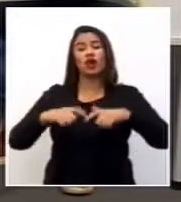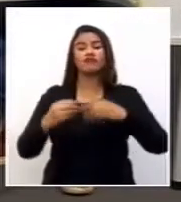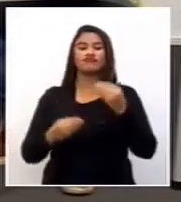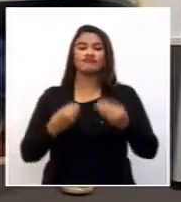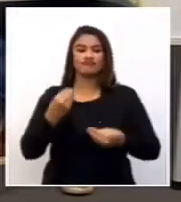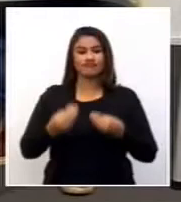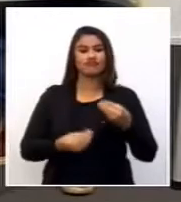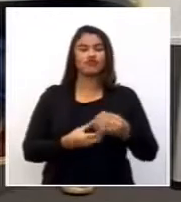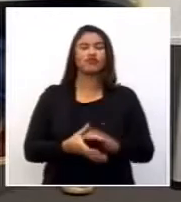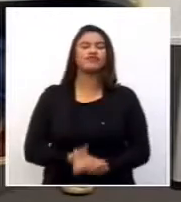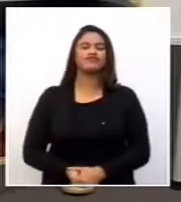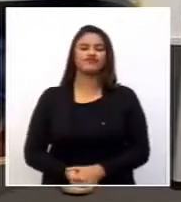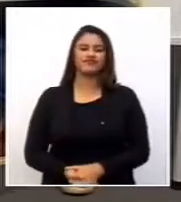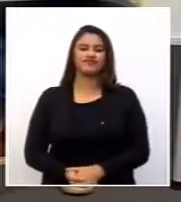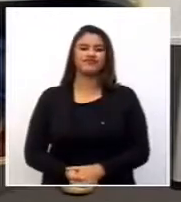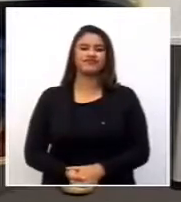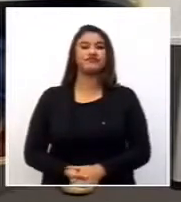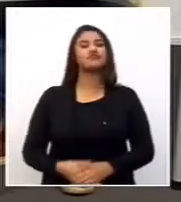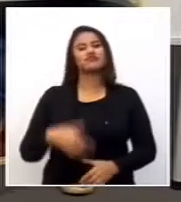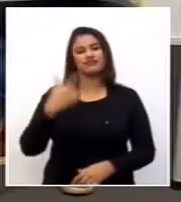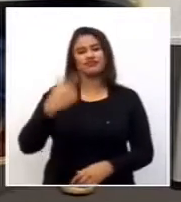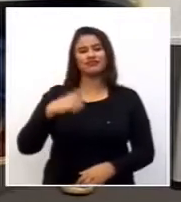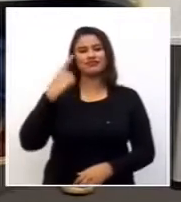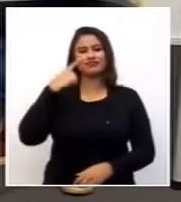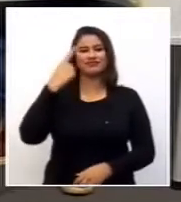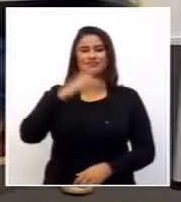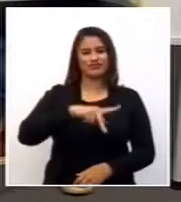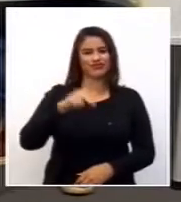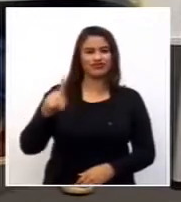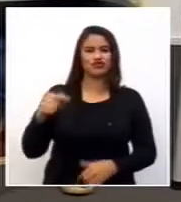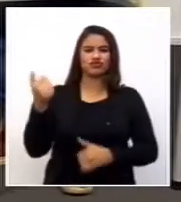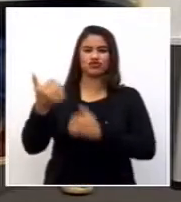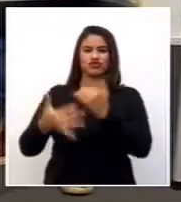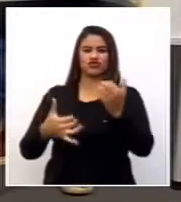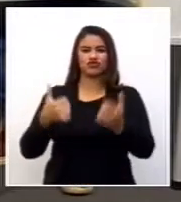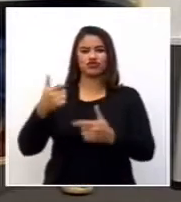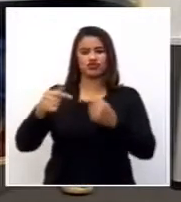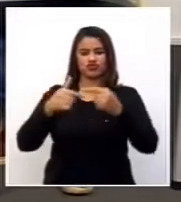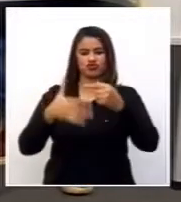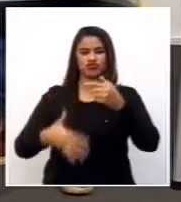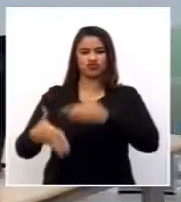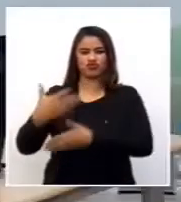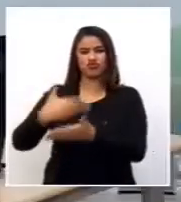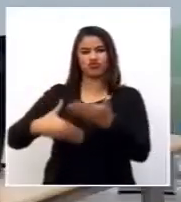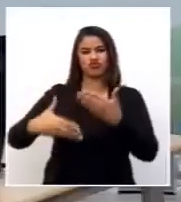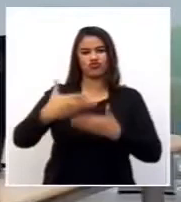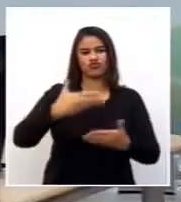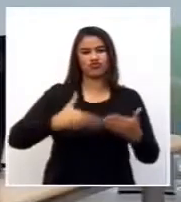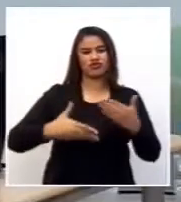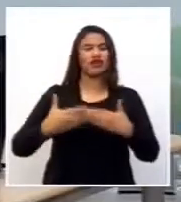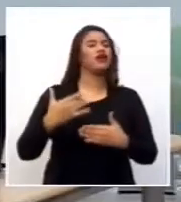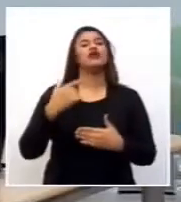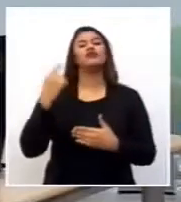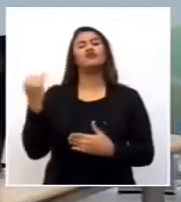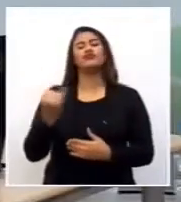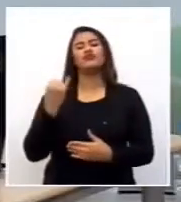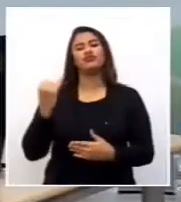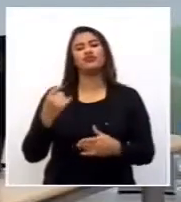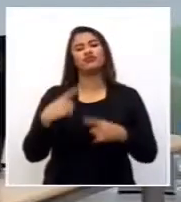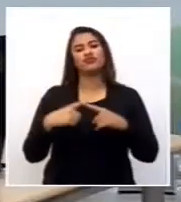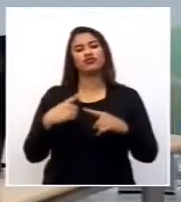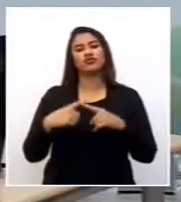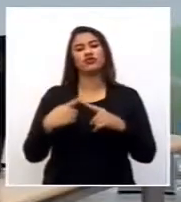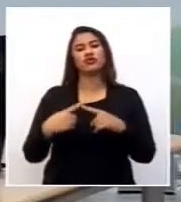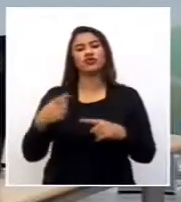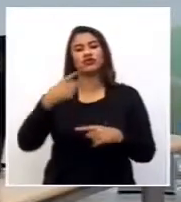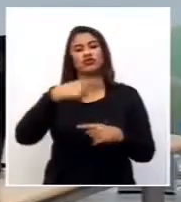Então, essas considerações que os professores trouxeram aí no chat, isso é importante, né, porque aí nós